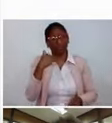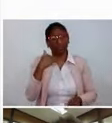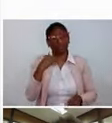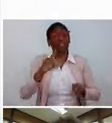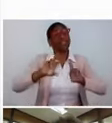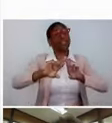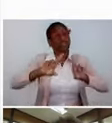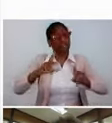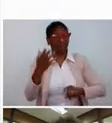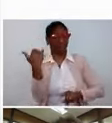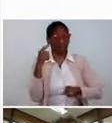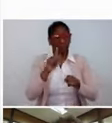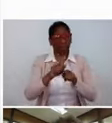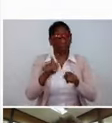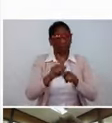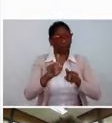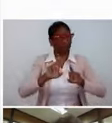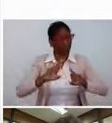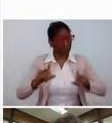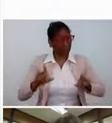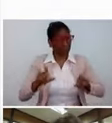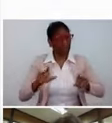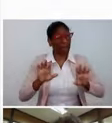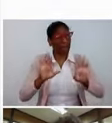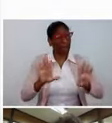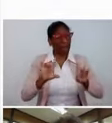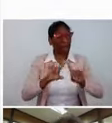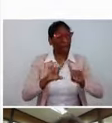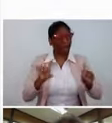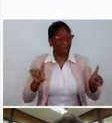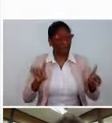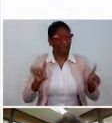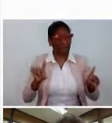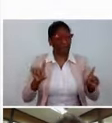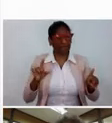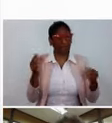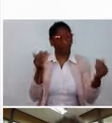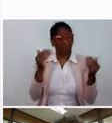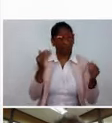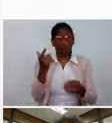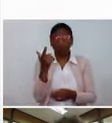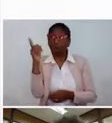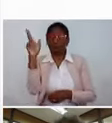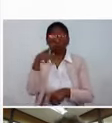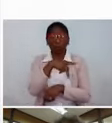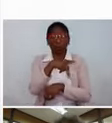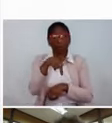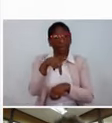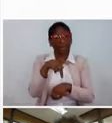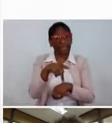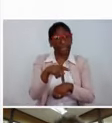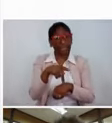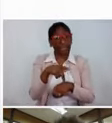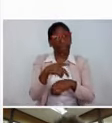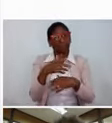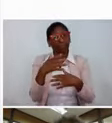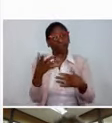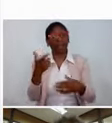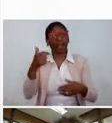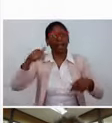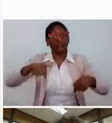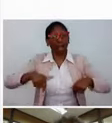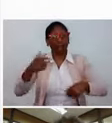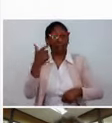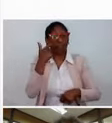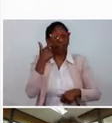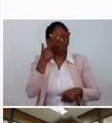anteriores, embora, como a gente ressaltou em outros países, haja repercussão, e como a gente vai ver agora, trazendo aquele